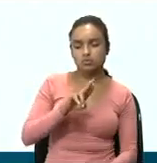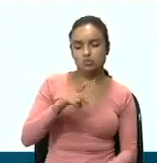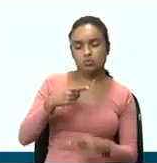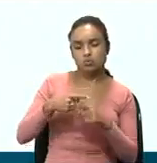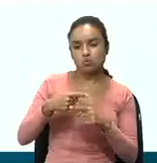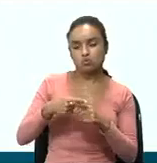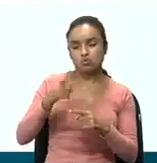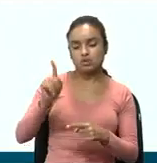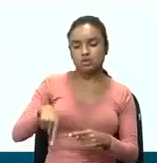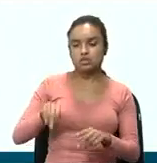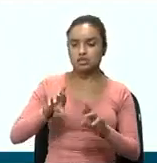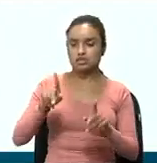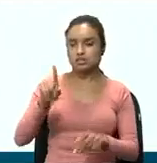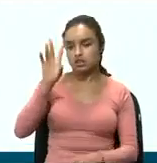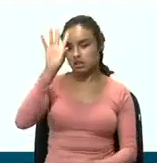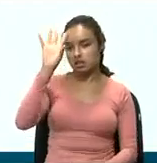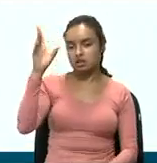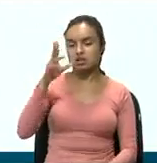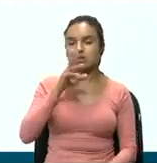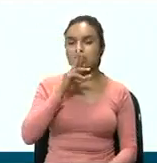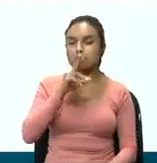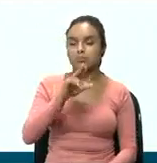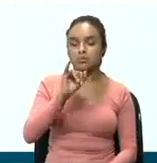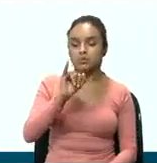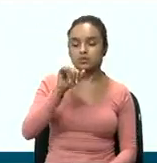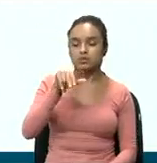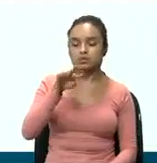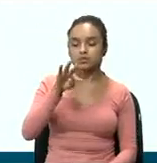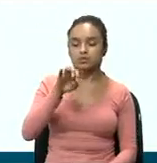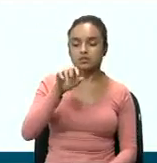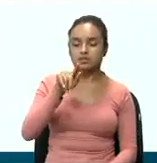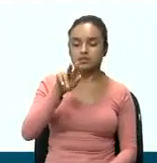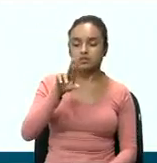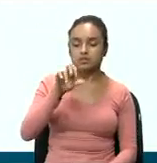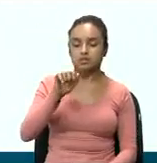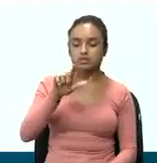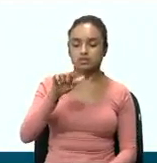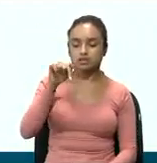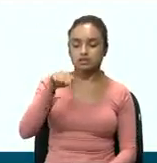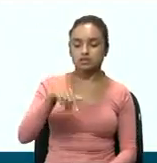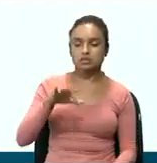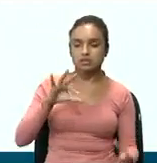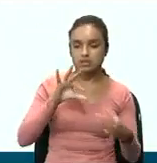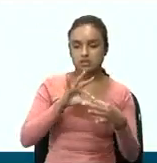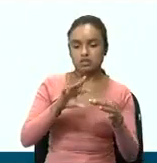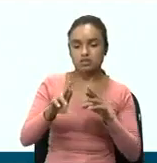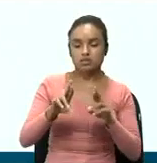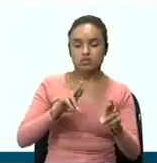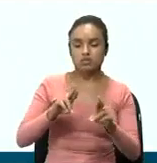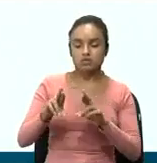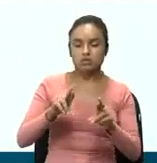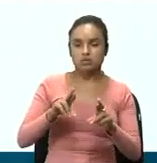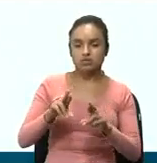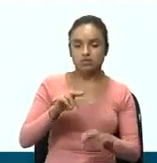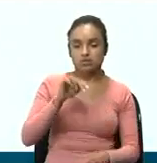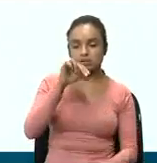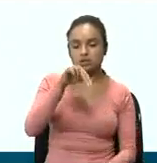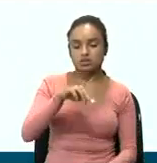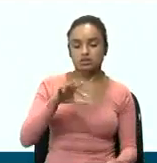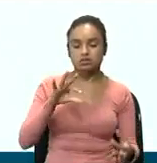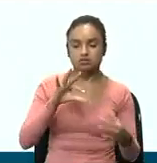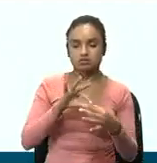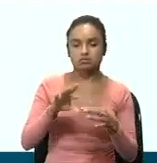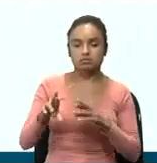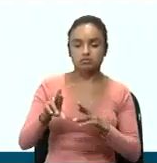facilitar mesmo a resolução da integral. Então, a derivada de u em relação a n vai ser